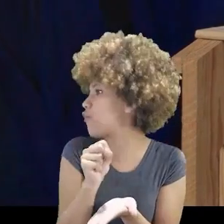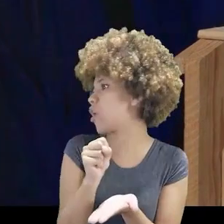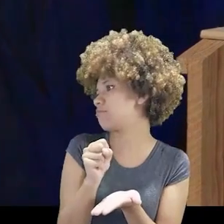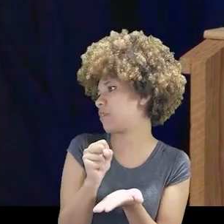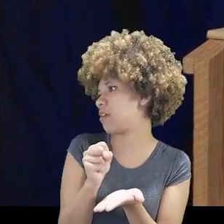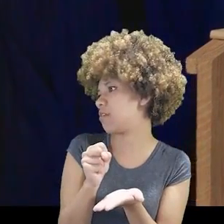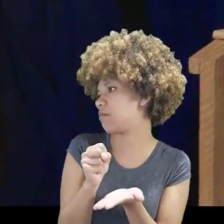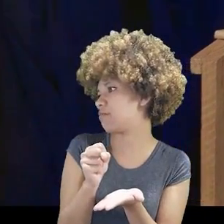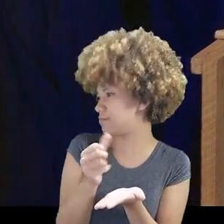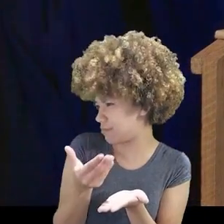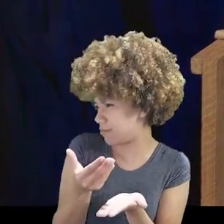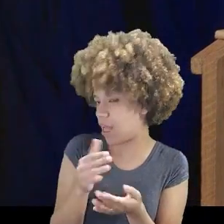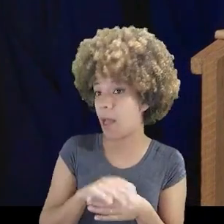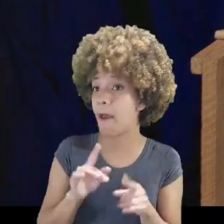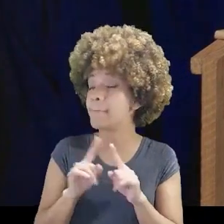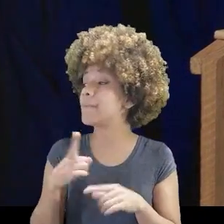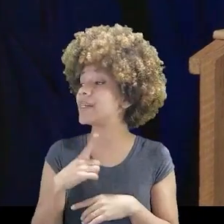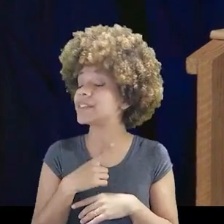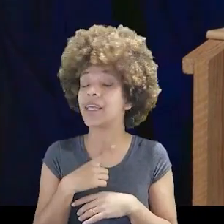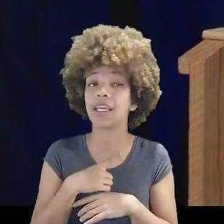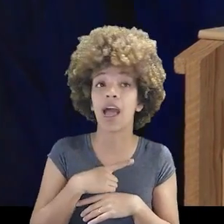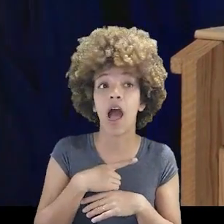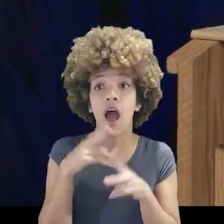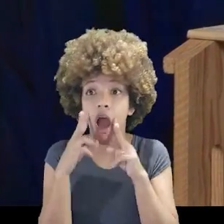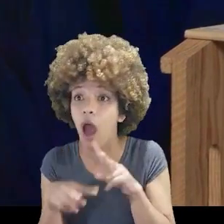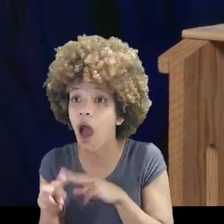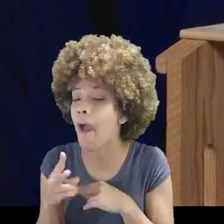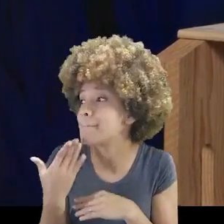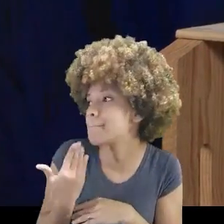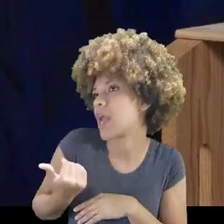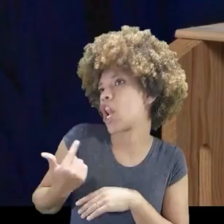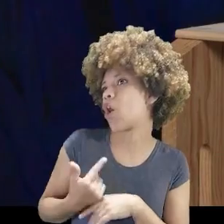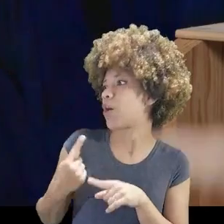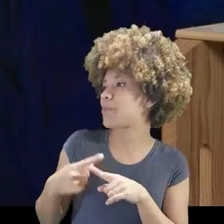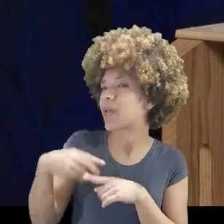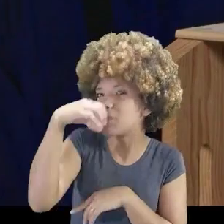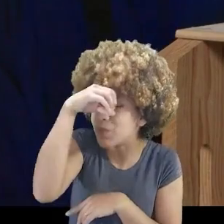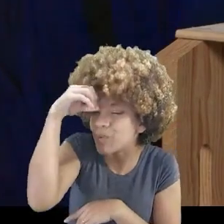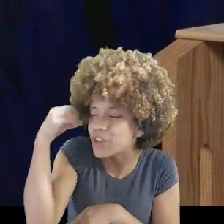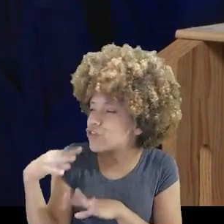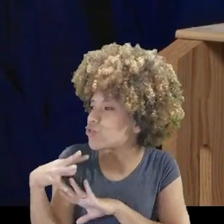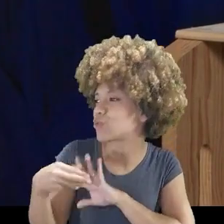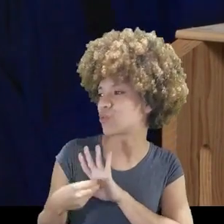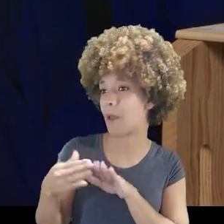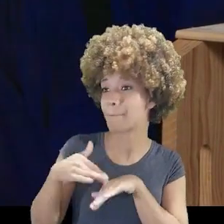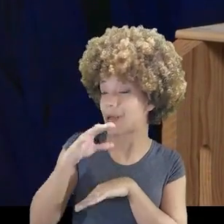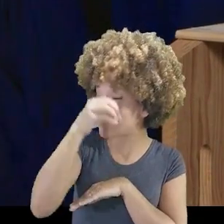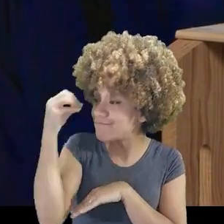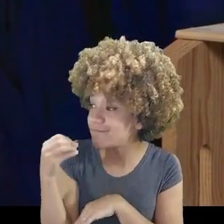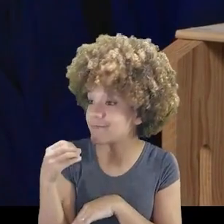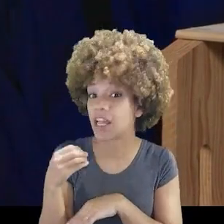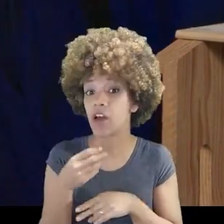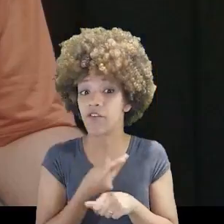força É mas ele tem a parte do Divina melhor que a minha porque eles são mais puros sim e quem quanto mais puro